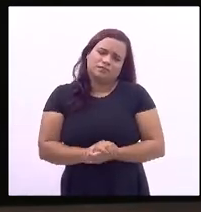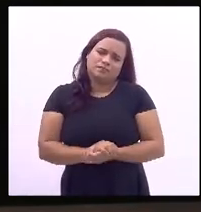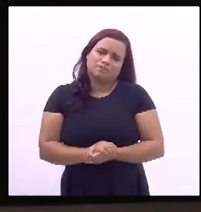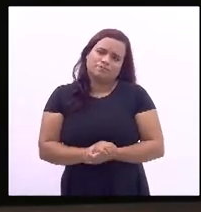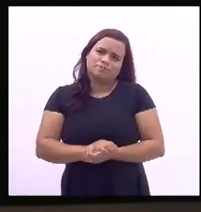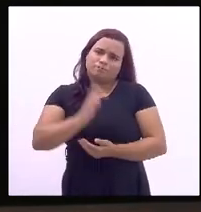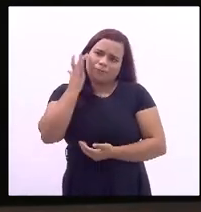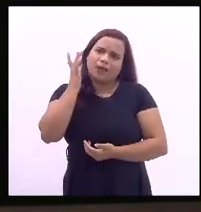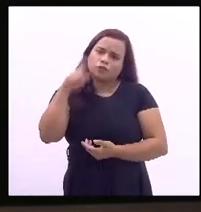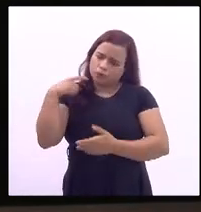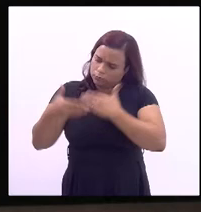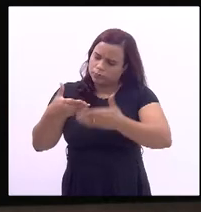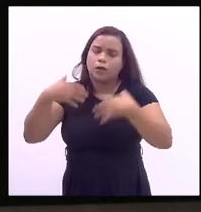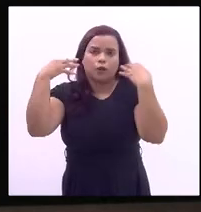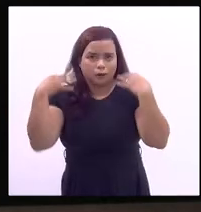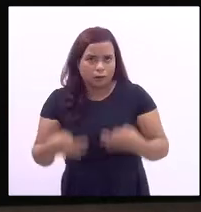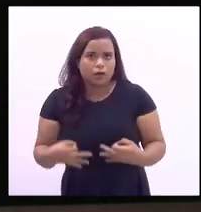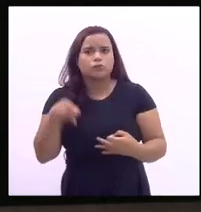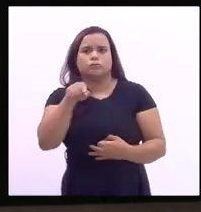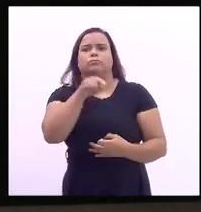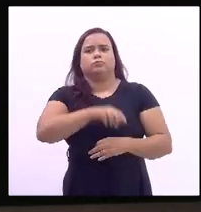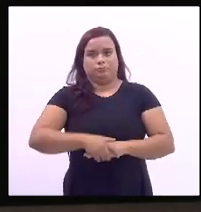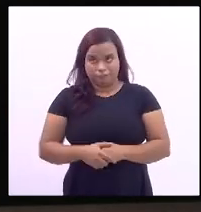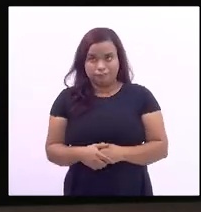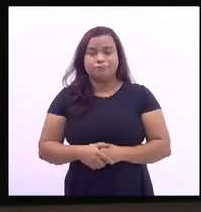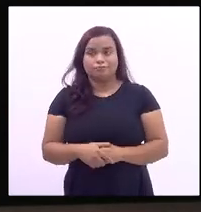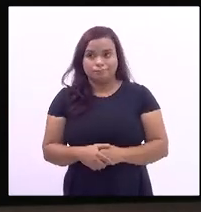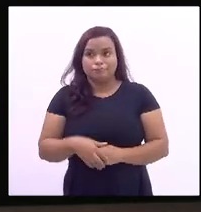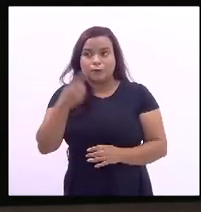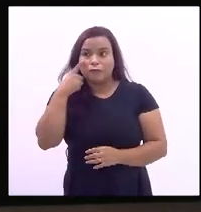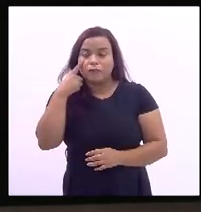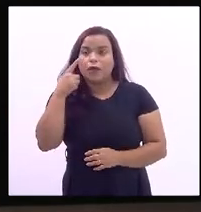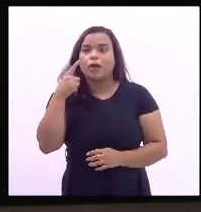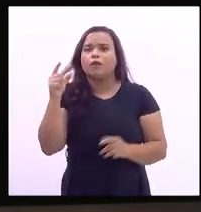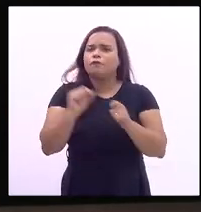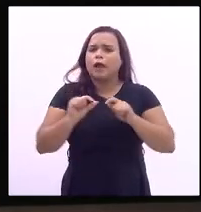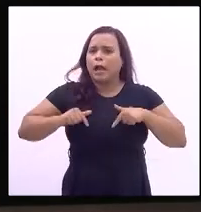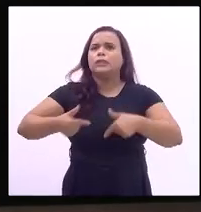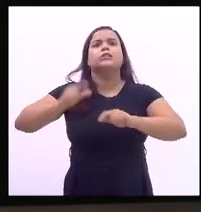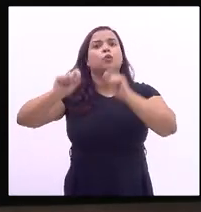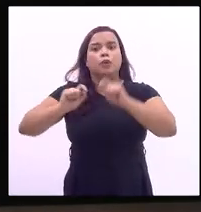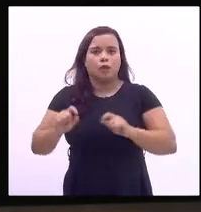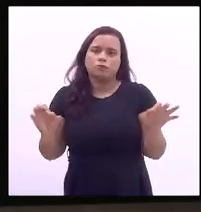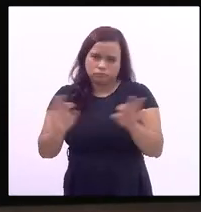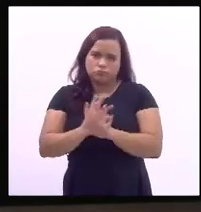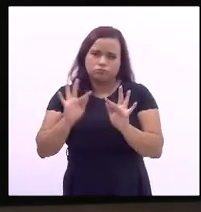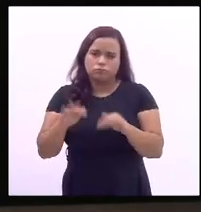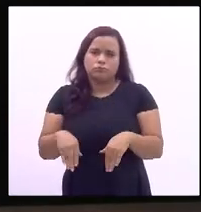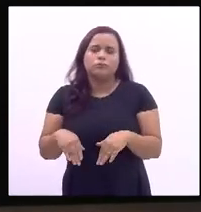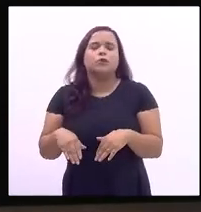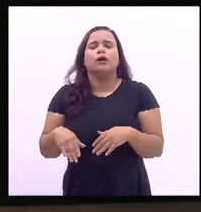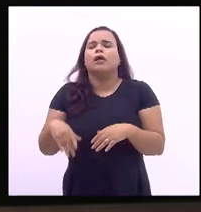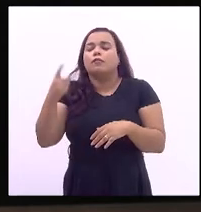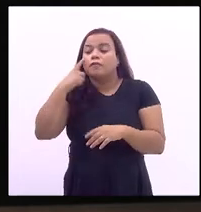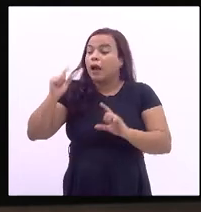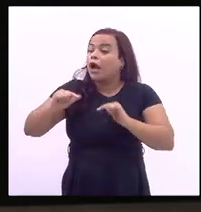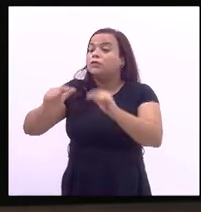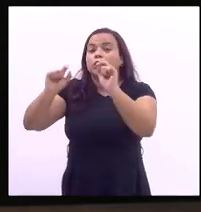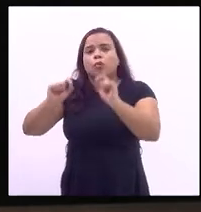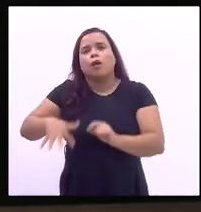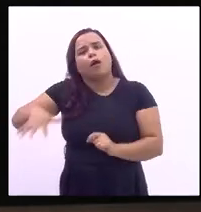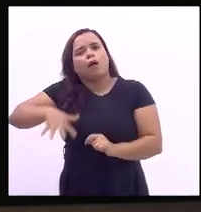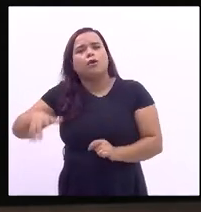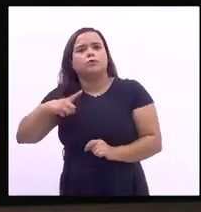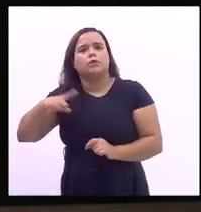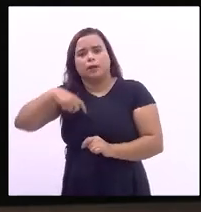é o procedimento correto é este daí é ver o que é que tá sendo feito concluindo o que está sendo feito no